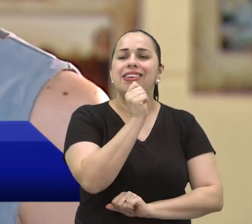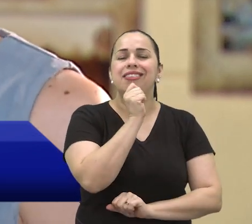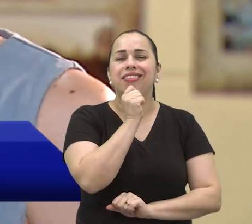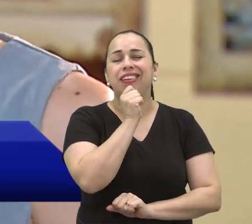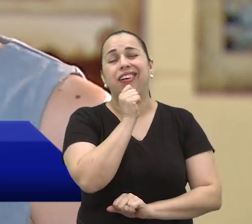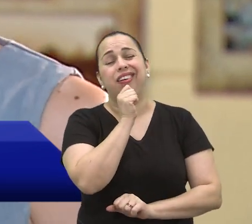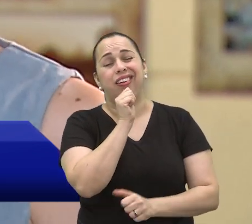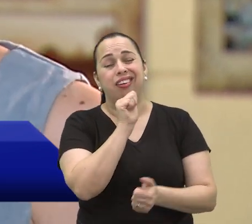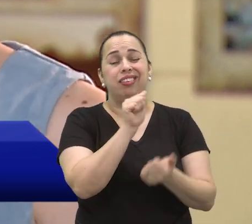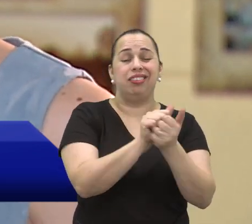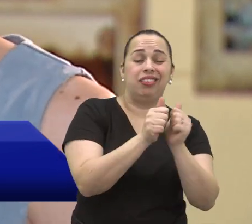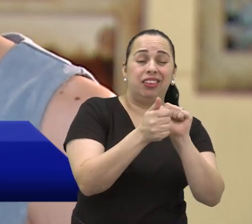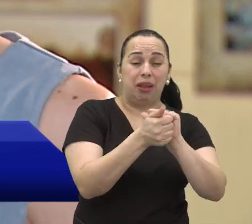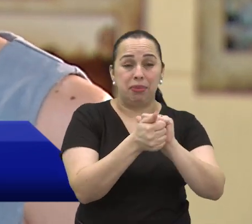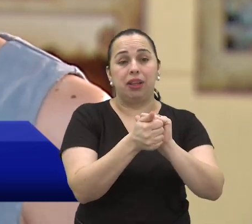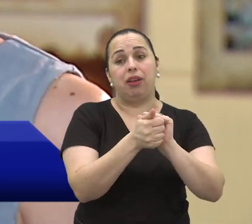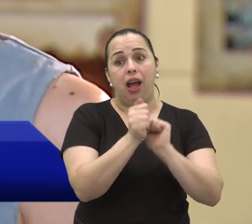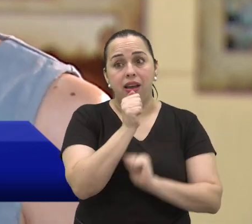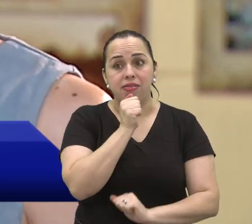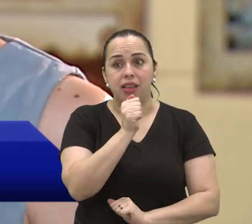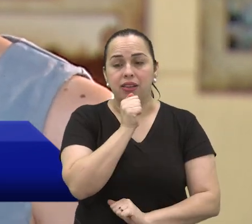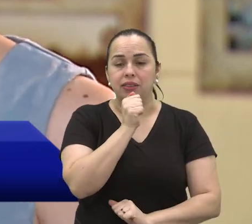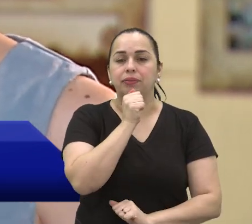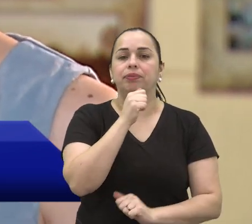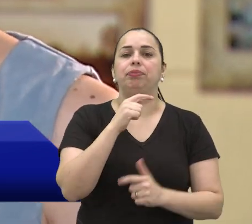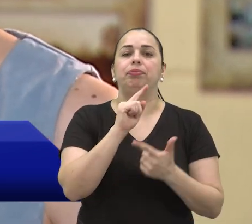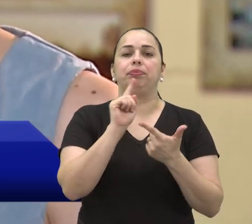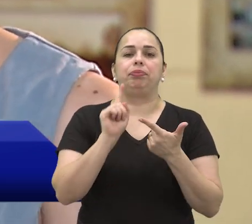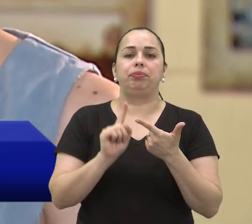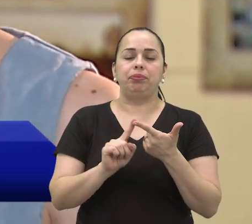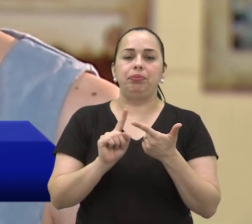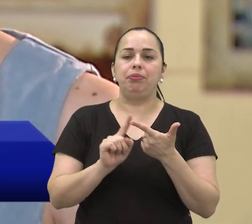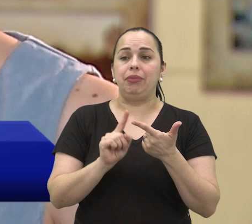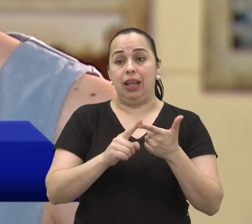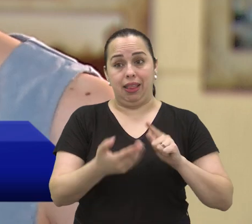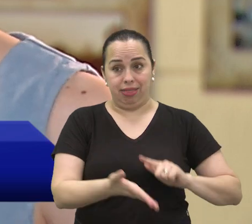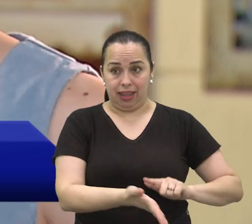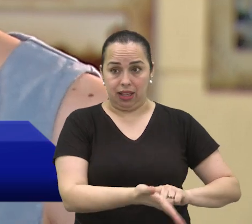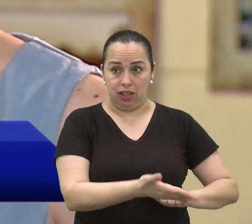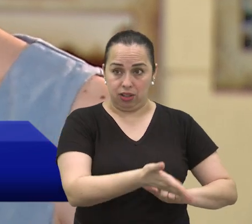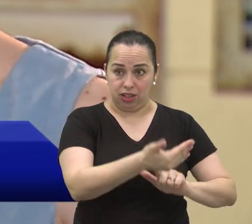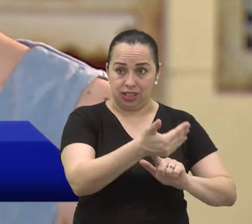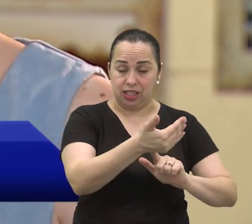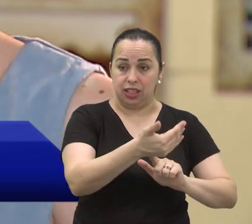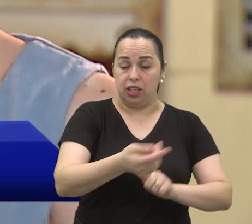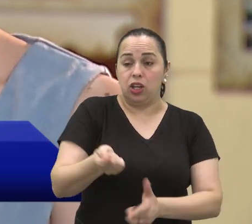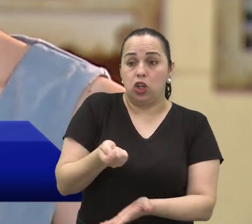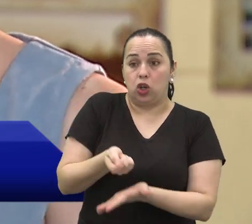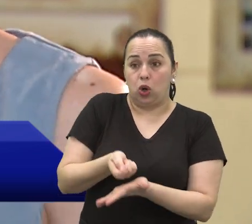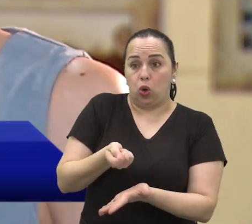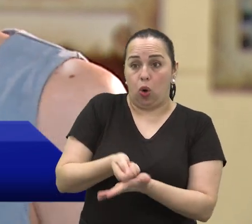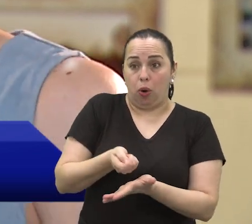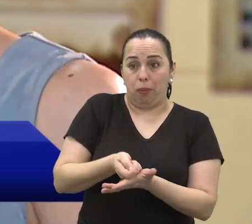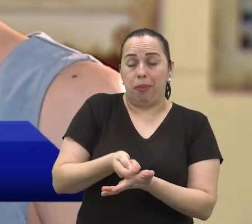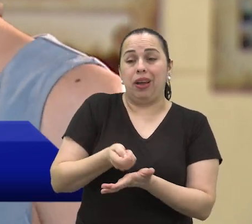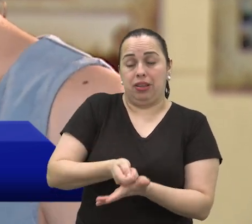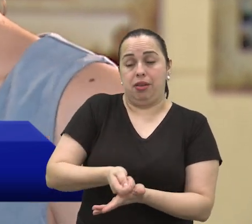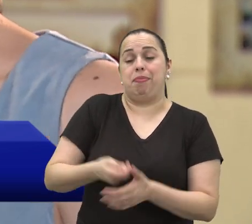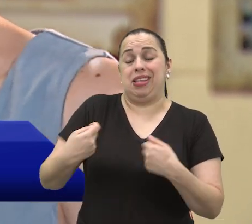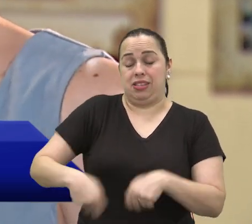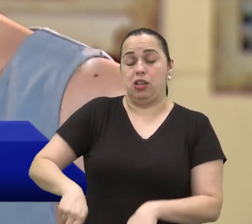um pouco instável, como que a gente vai ficar. A gente tem essa questão da tecnologia e de uma exigência do uso